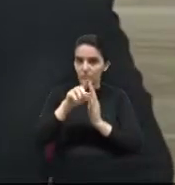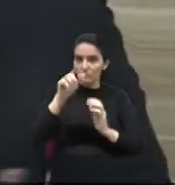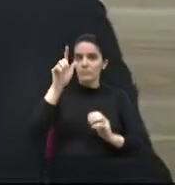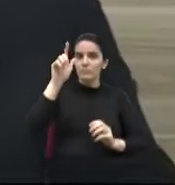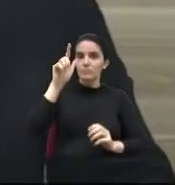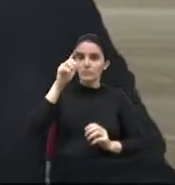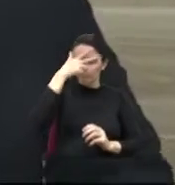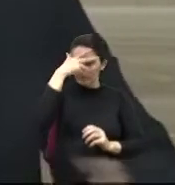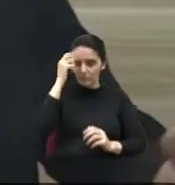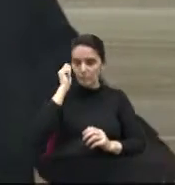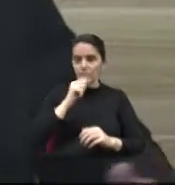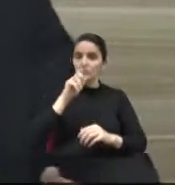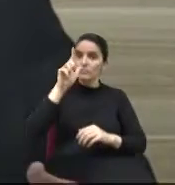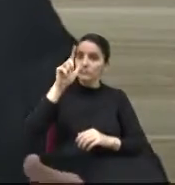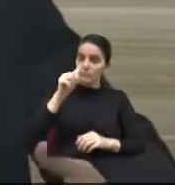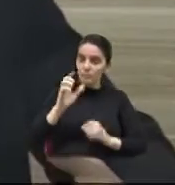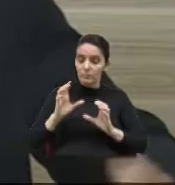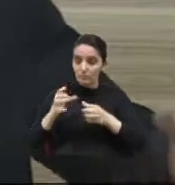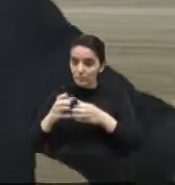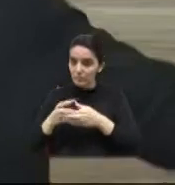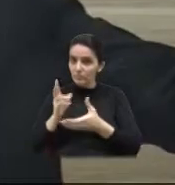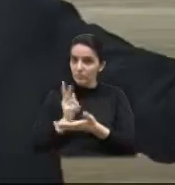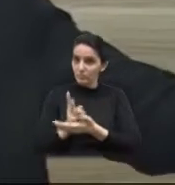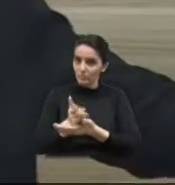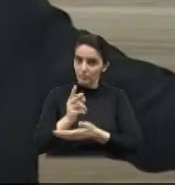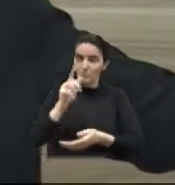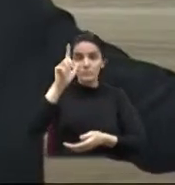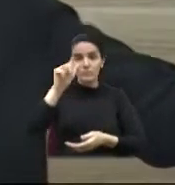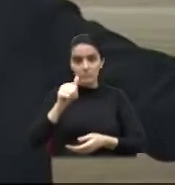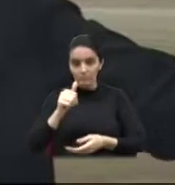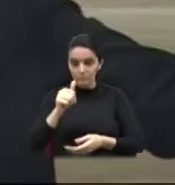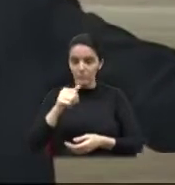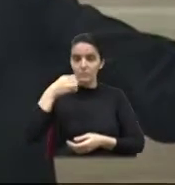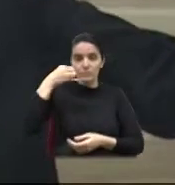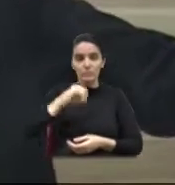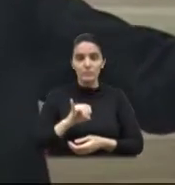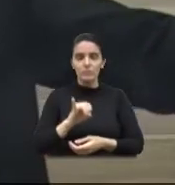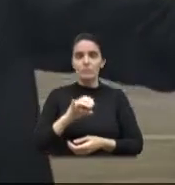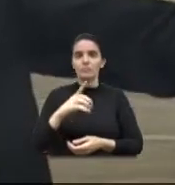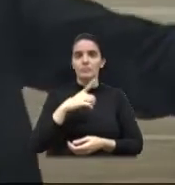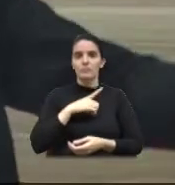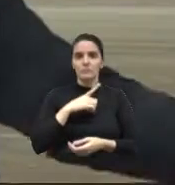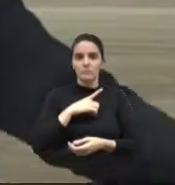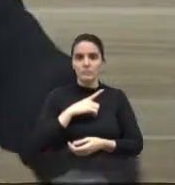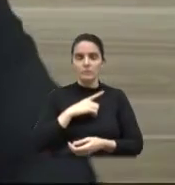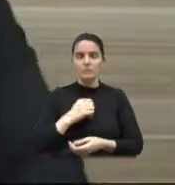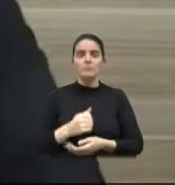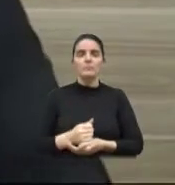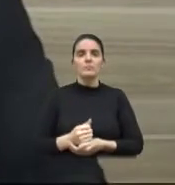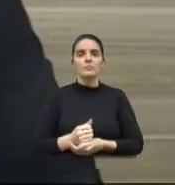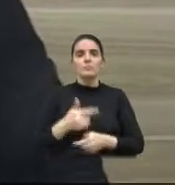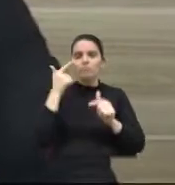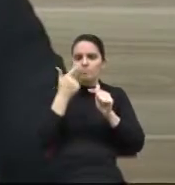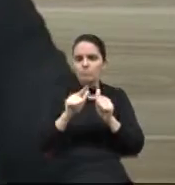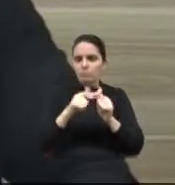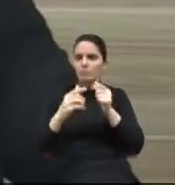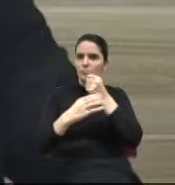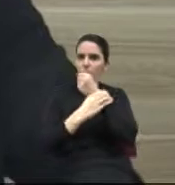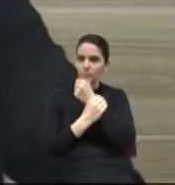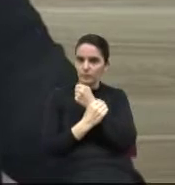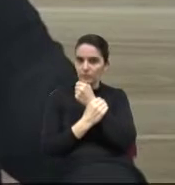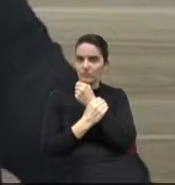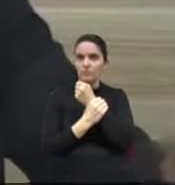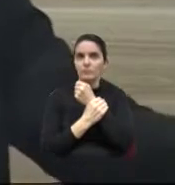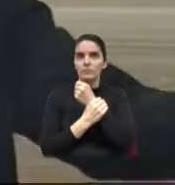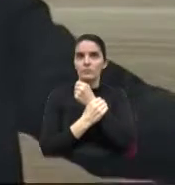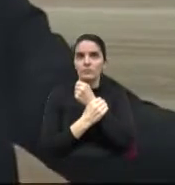comissões. Aí, então, né, se houver o ato com o delito, né, na verdade,